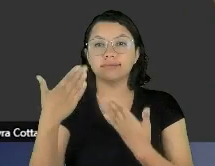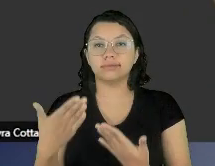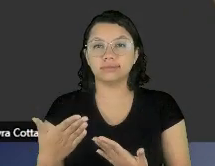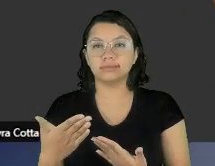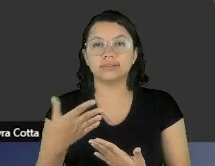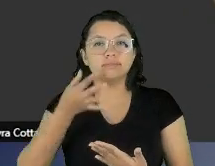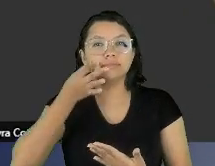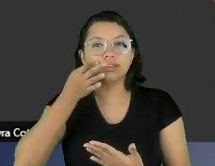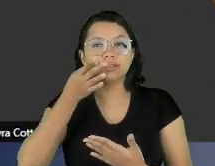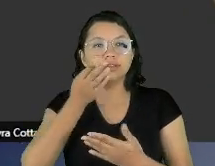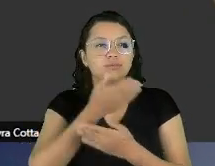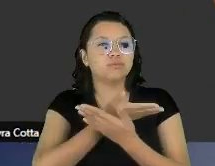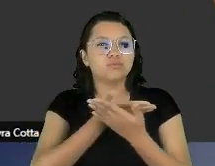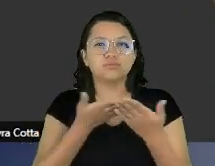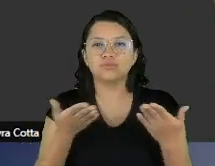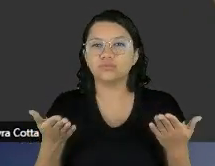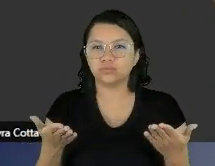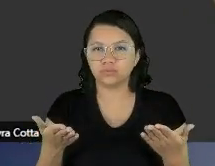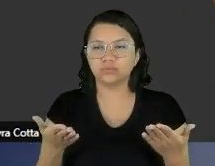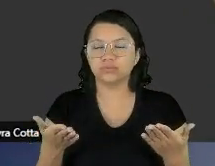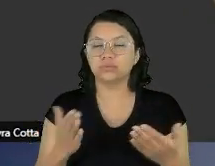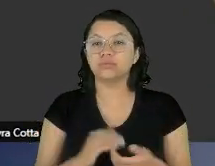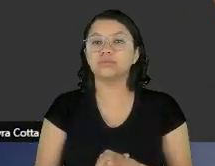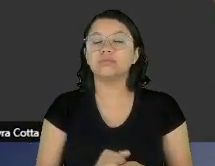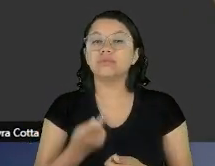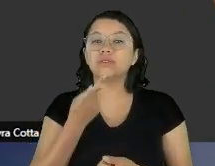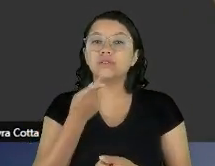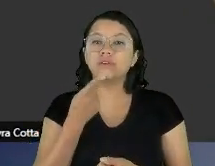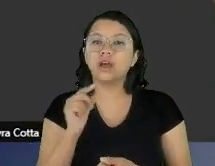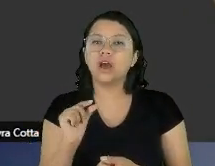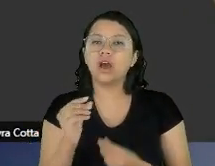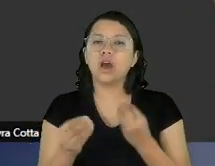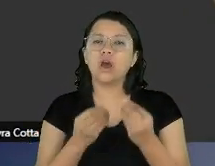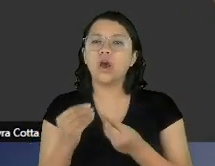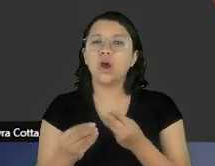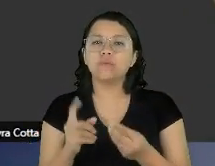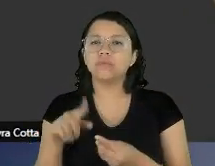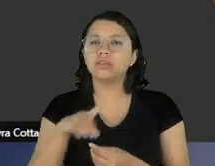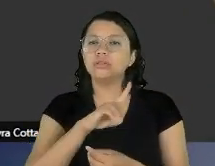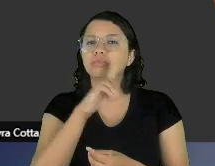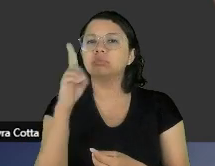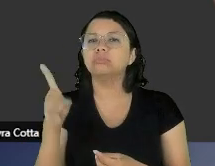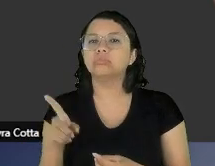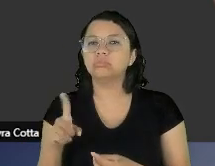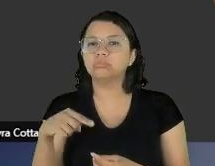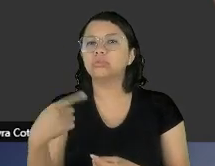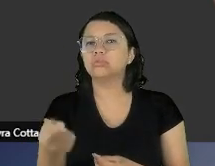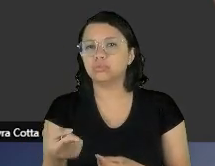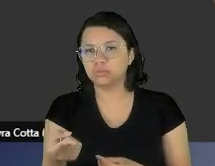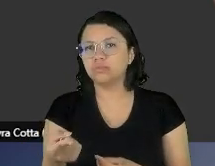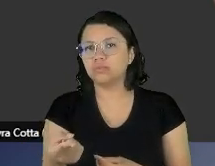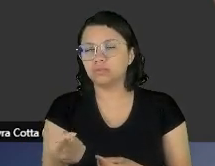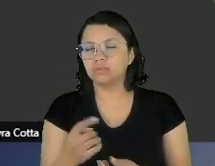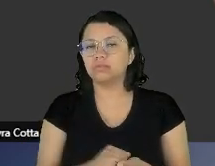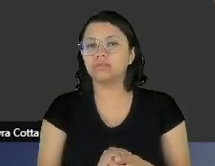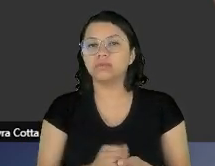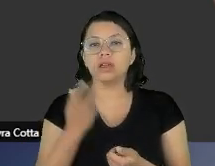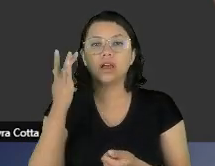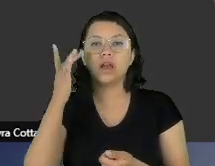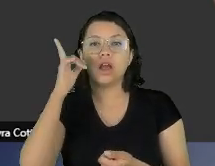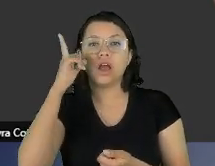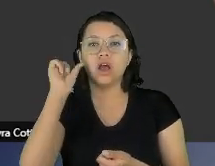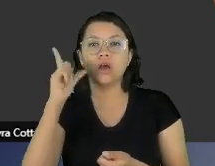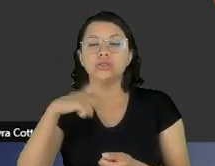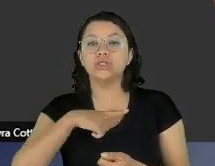agradecendo a presença de todos e contando um pouco como é que vão ser esses dias, né? Ontem